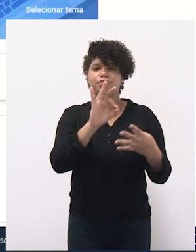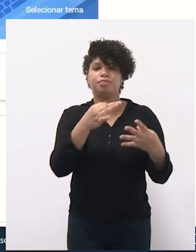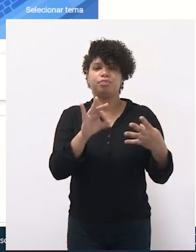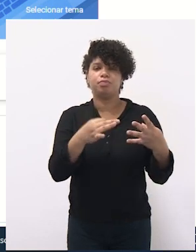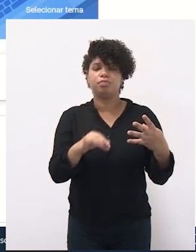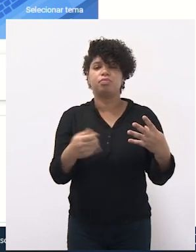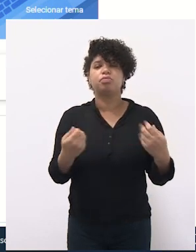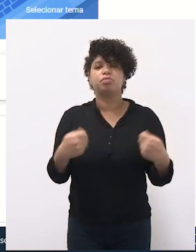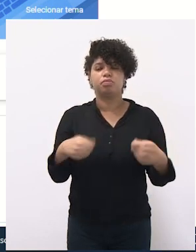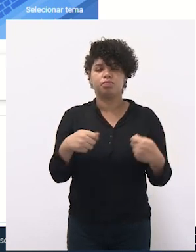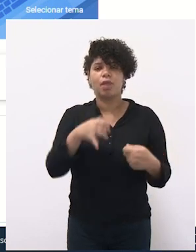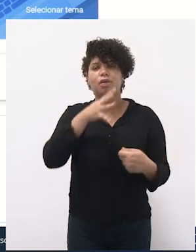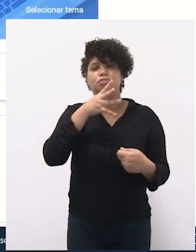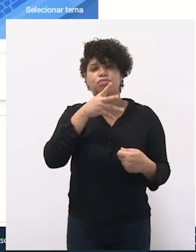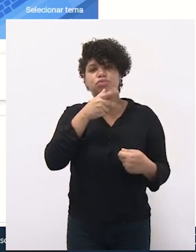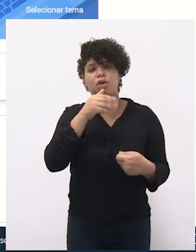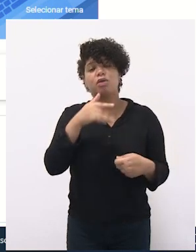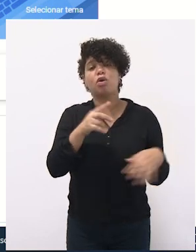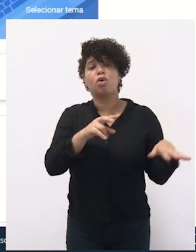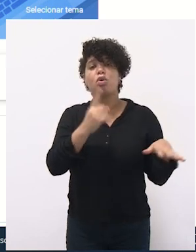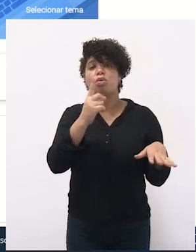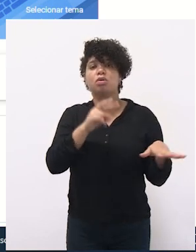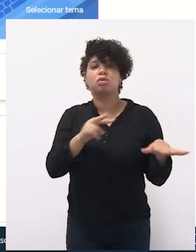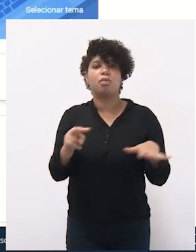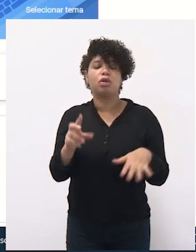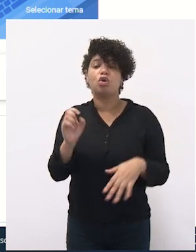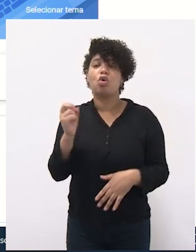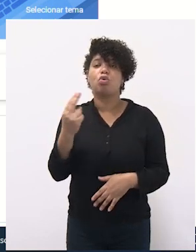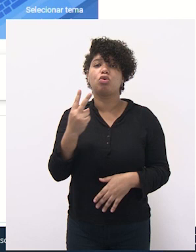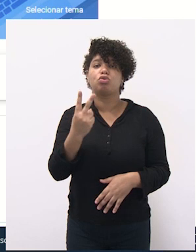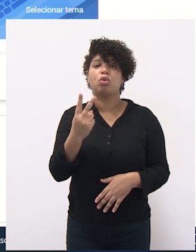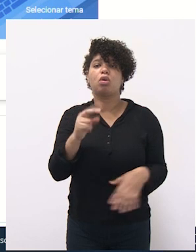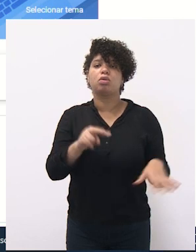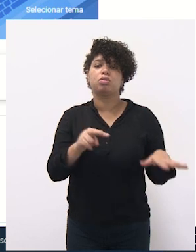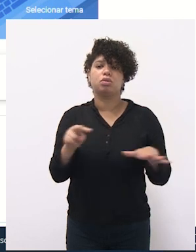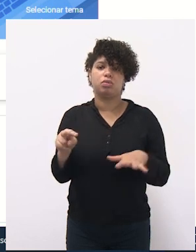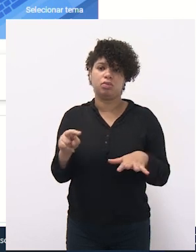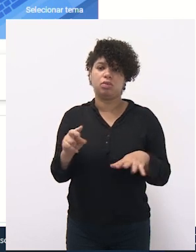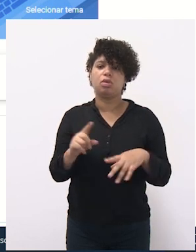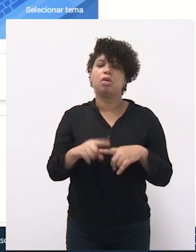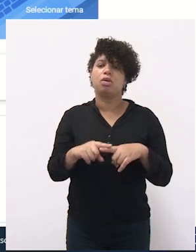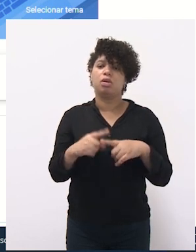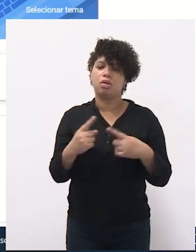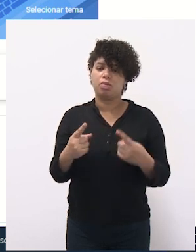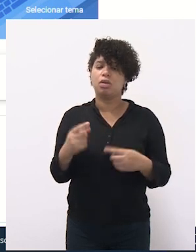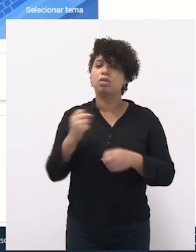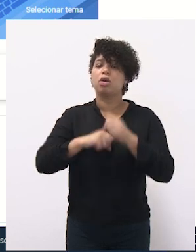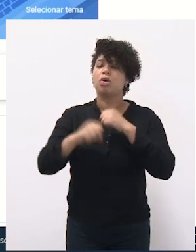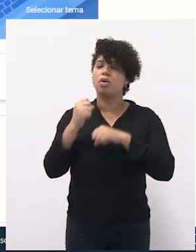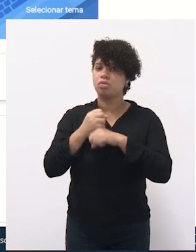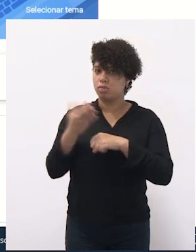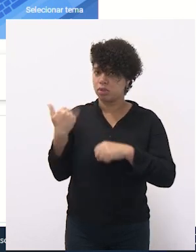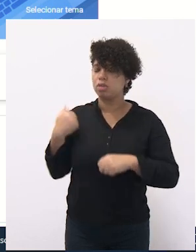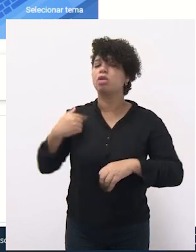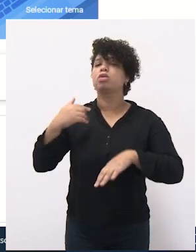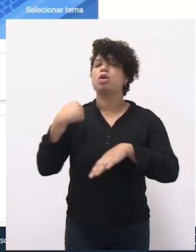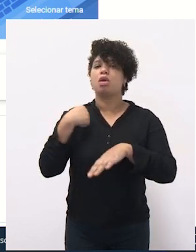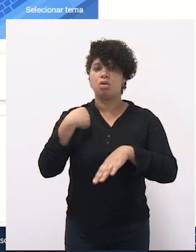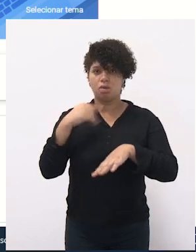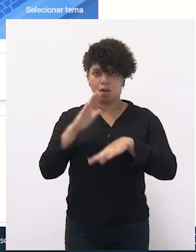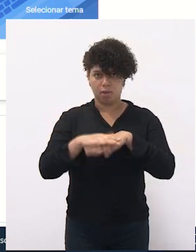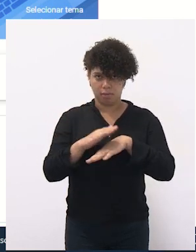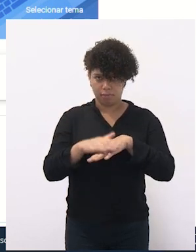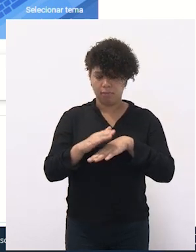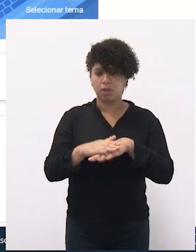demora um pouco, às vezes pode demorar uma semana, até 2 semanas. Mas desde o ano passado eu fiz todo o processo